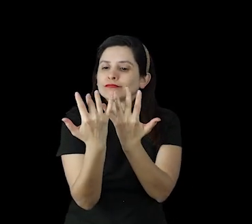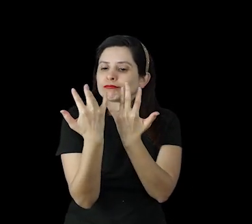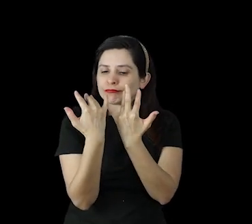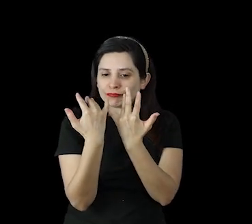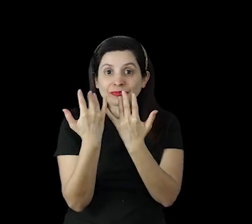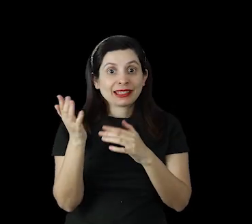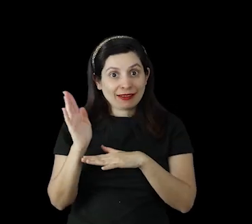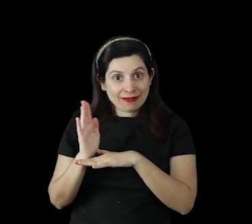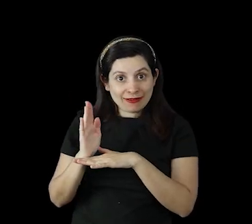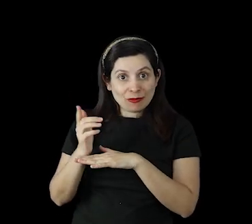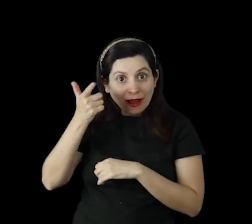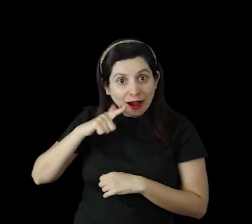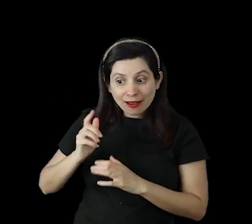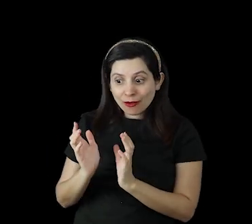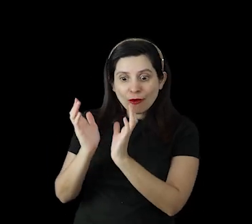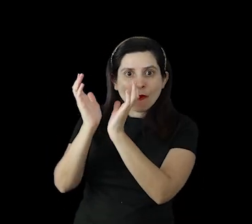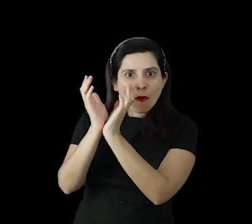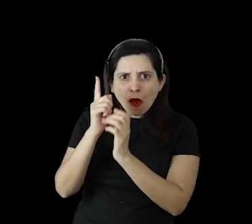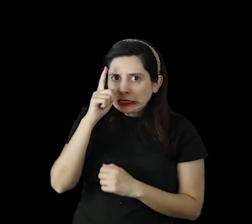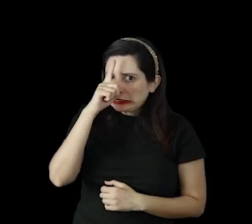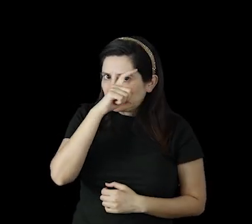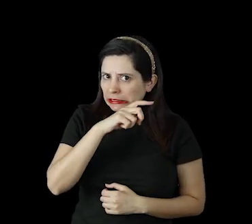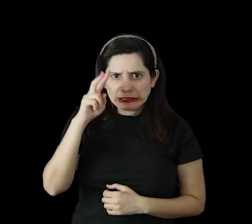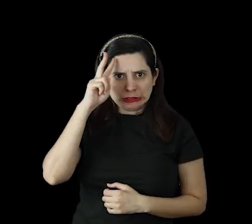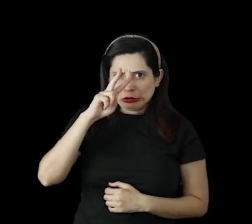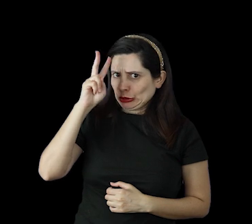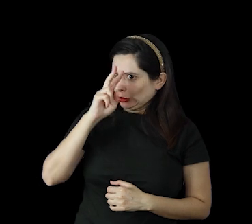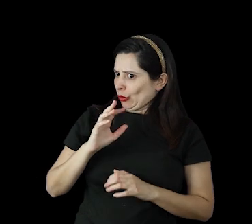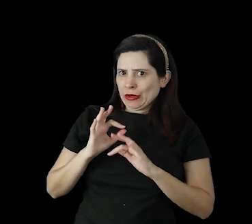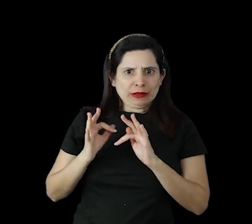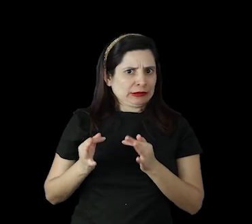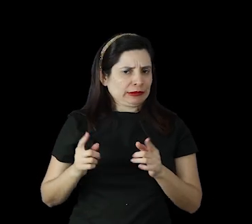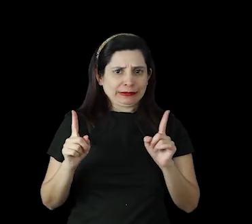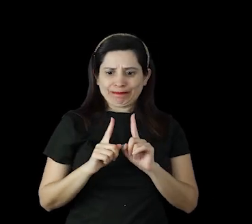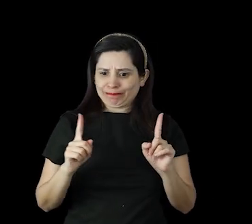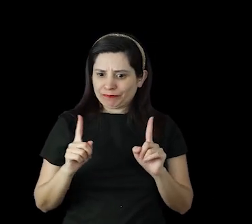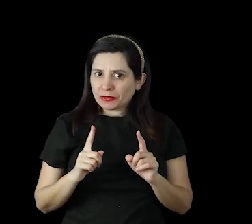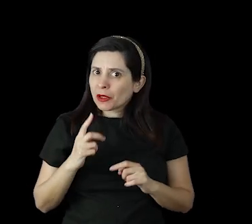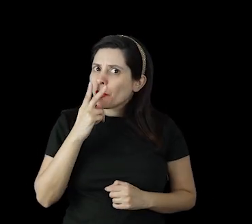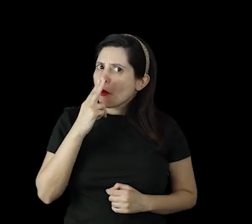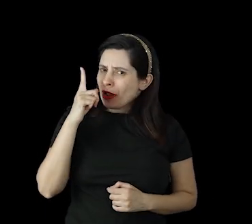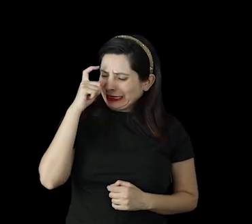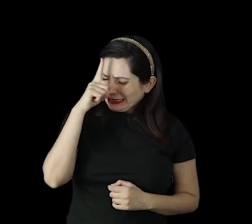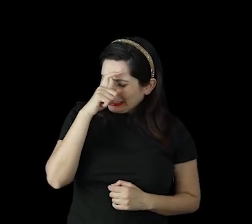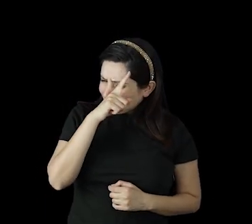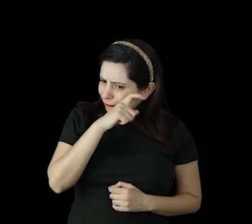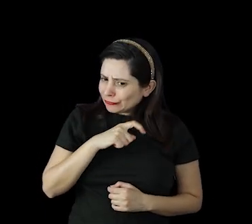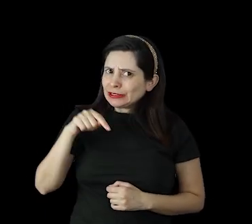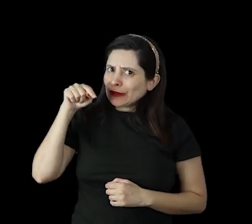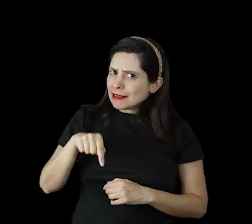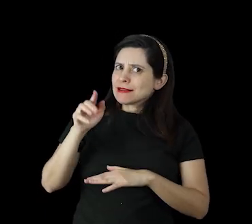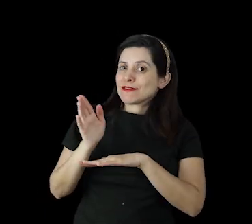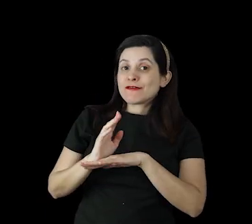esse filme ganhou o Oscar e ele é muito complexo, porque ele não é uma história muito simples de ser contada. Eu acho bem complexo esse filme,